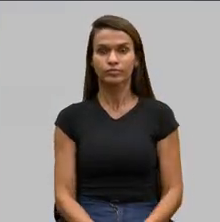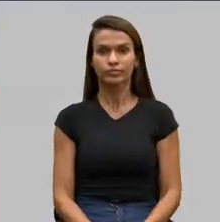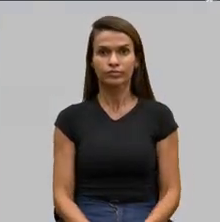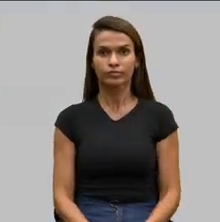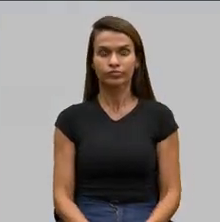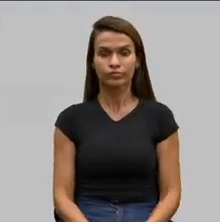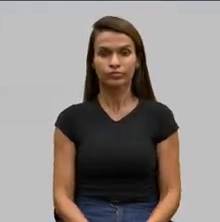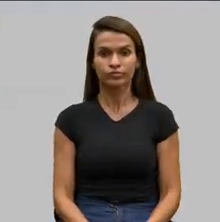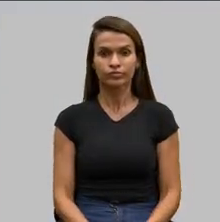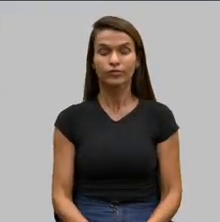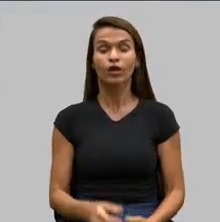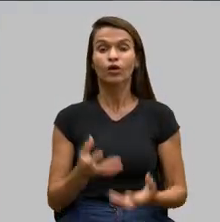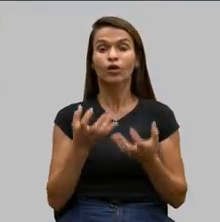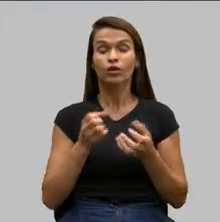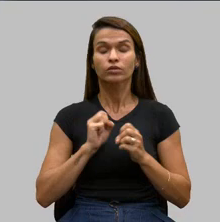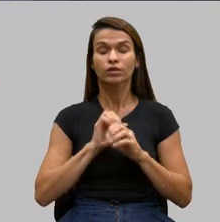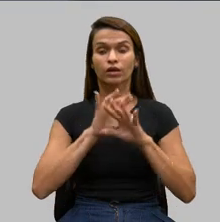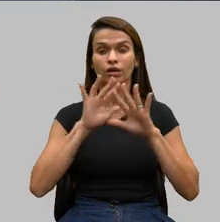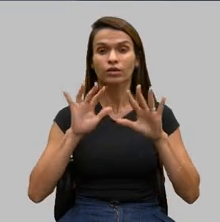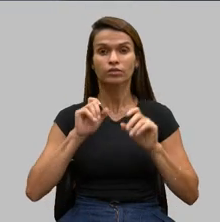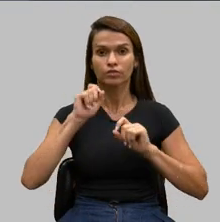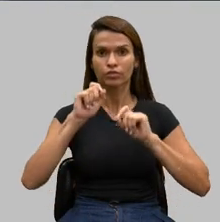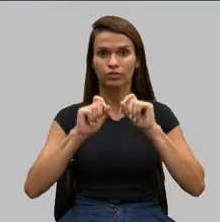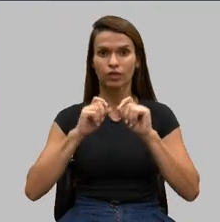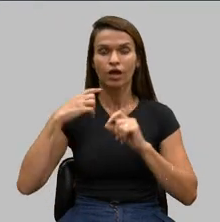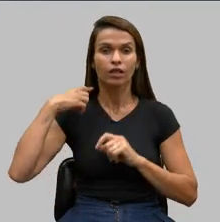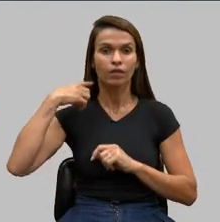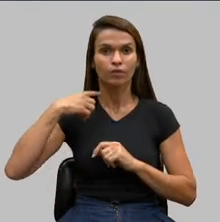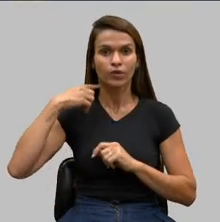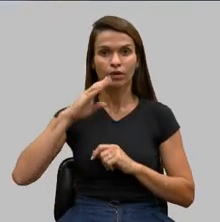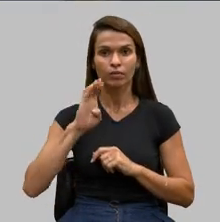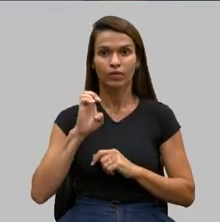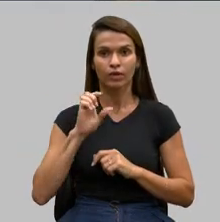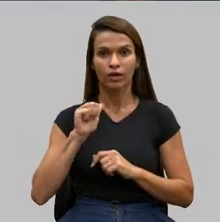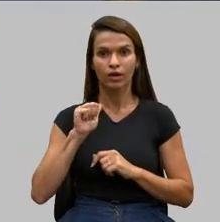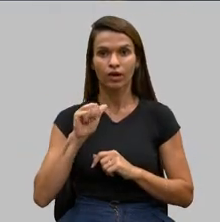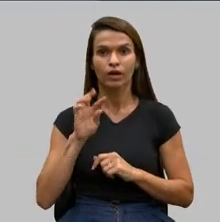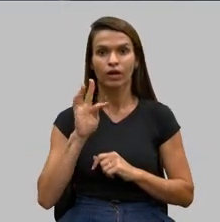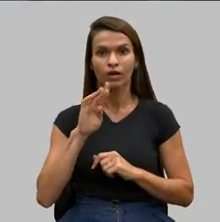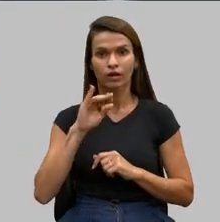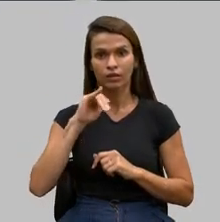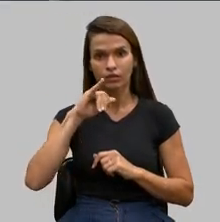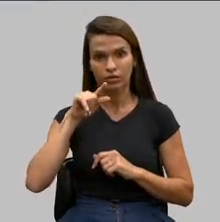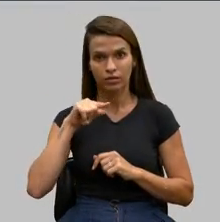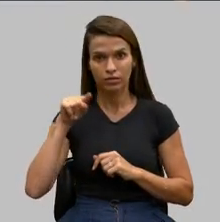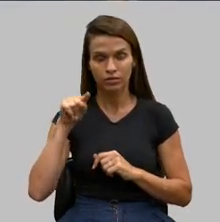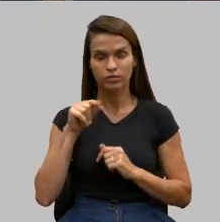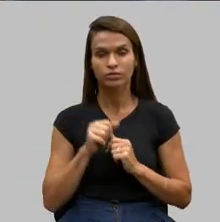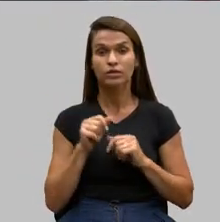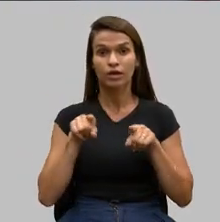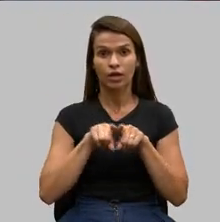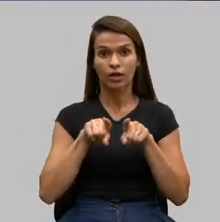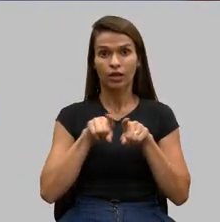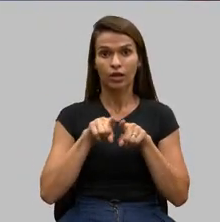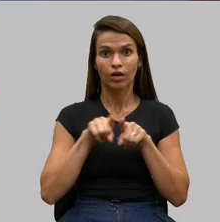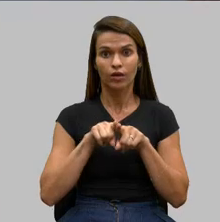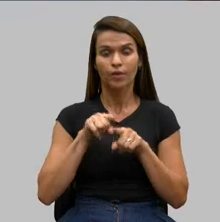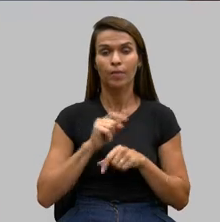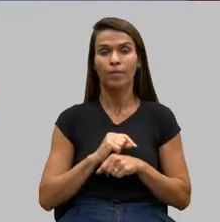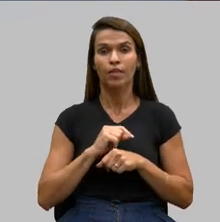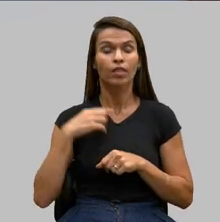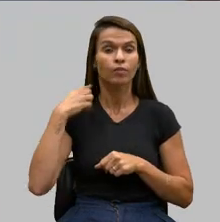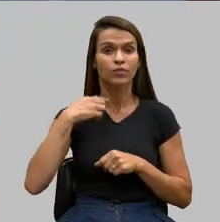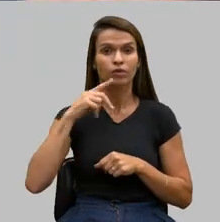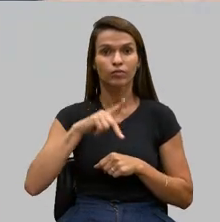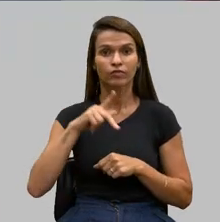requerimento esclarecer a deputada Beatrice Serqueira e também ao Deputado professor cleido que